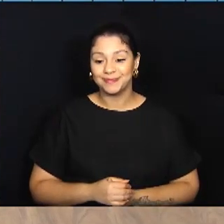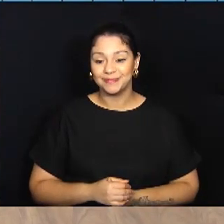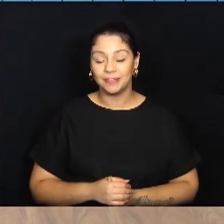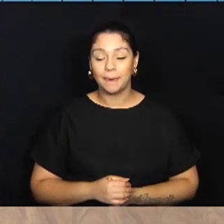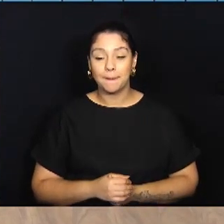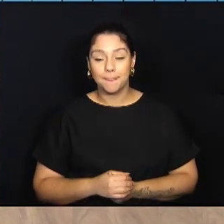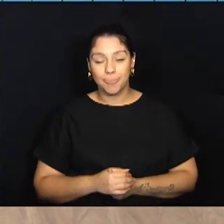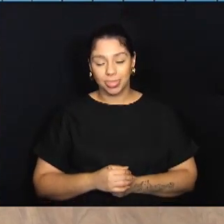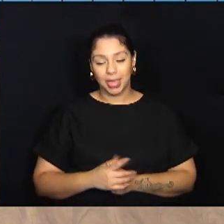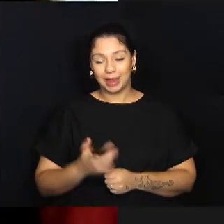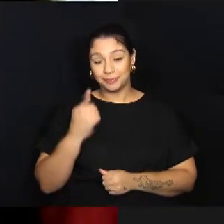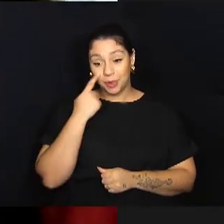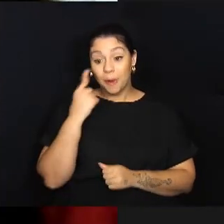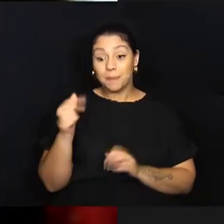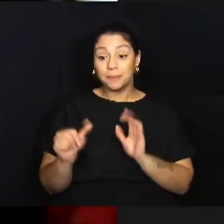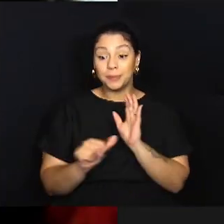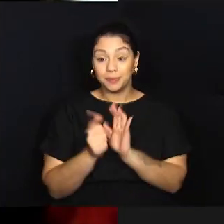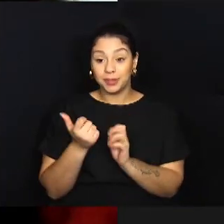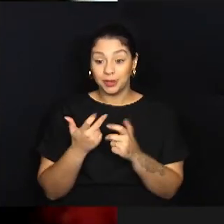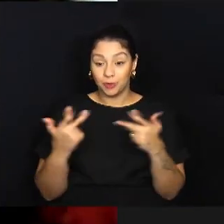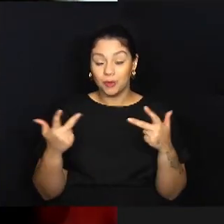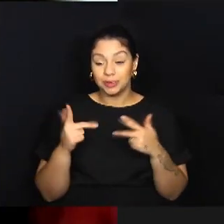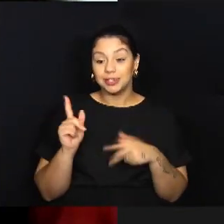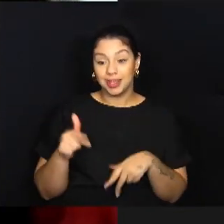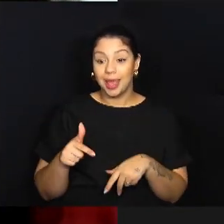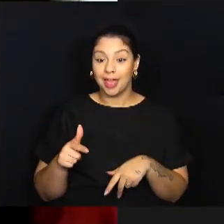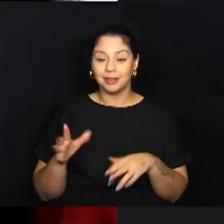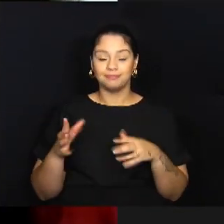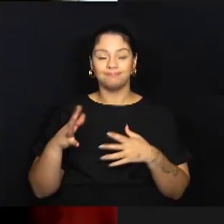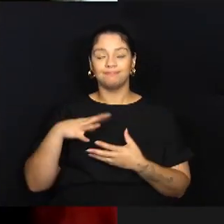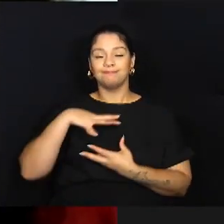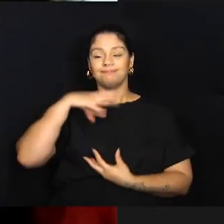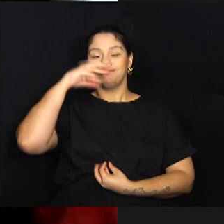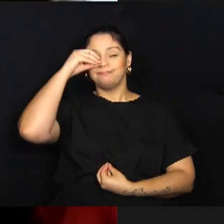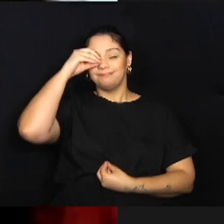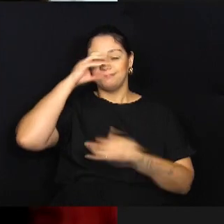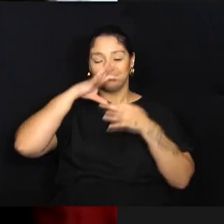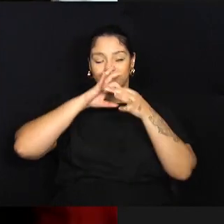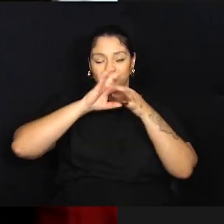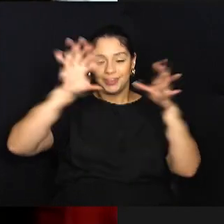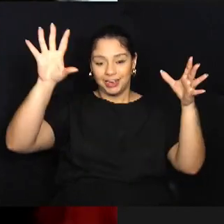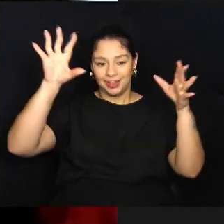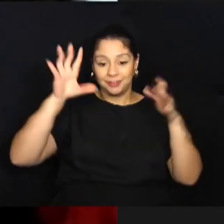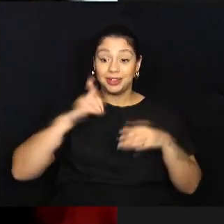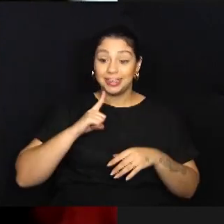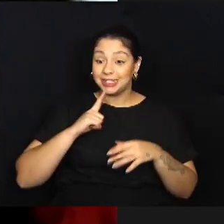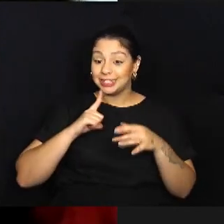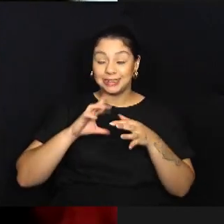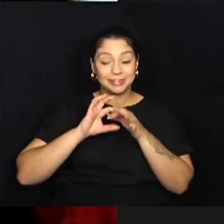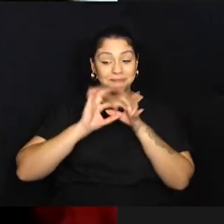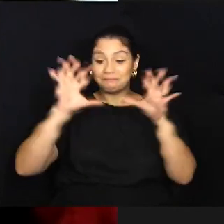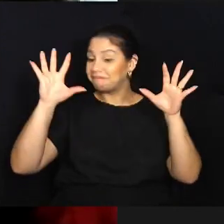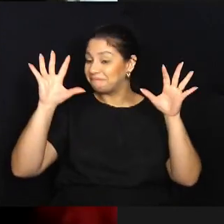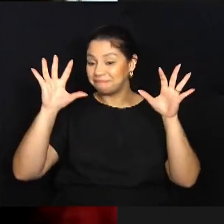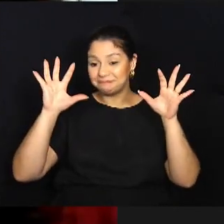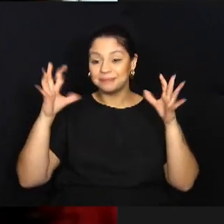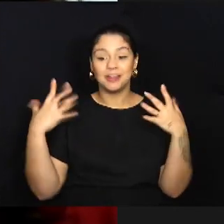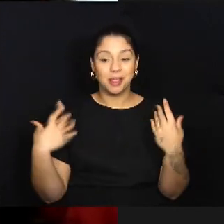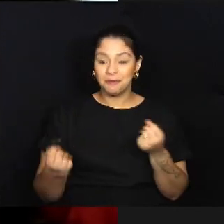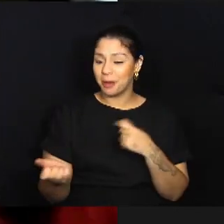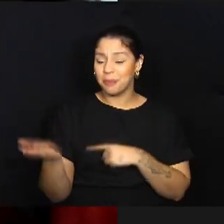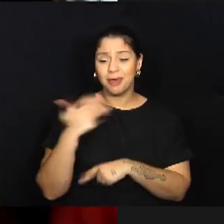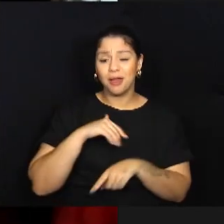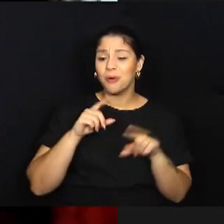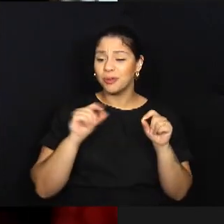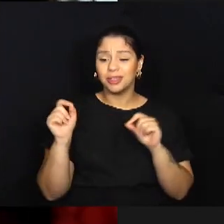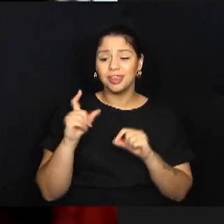Olha, acho que a primeira coisa, Gabriel, você citou aí, espírito livre. Uhum. Disposição, né? Olha, vamos lá e vamos ver o